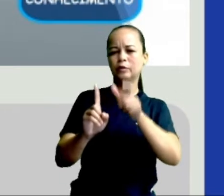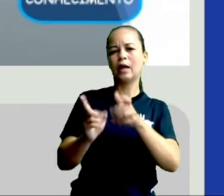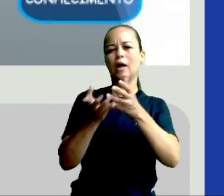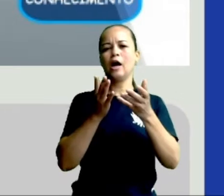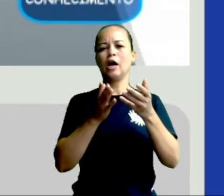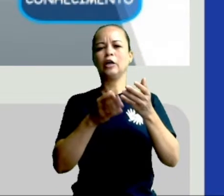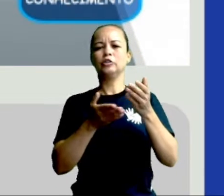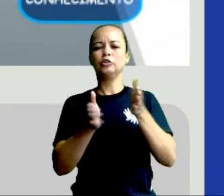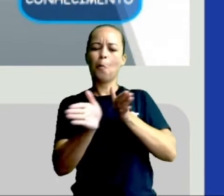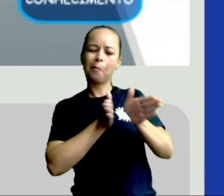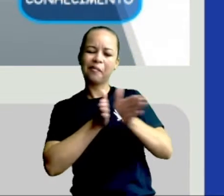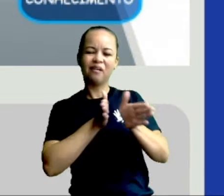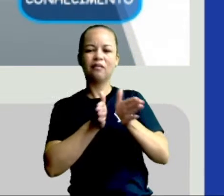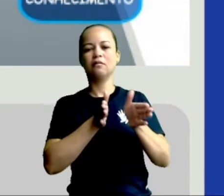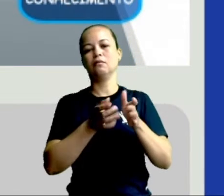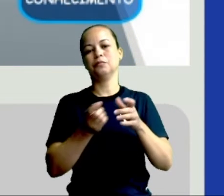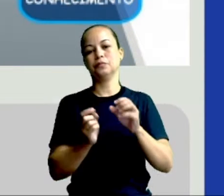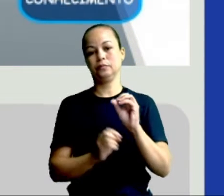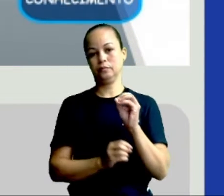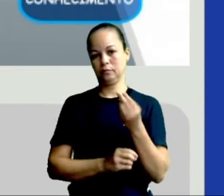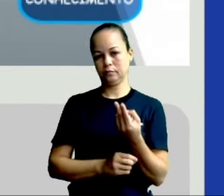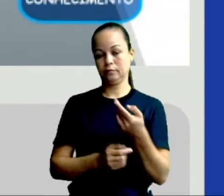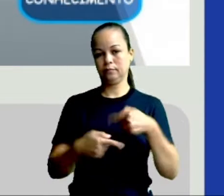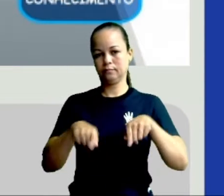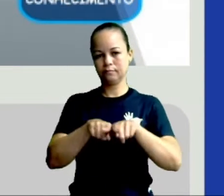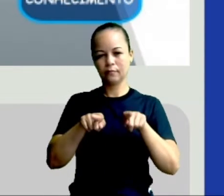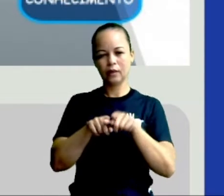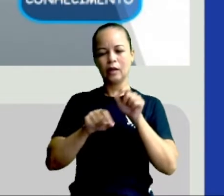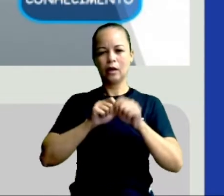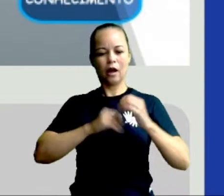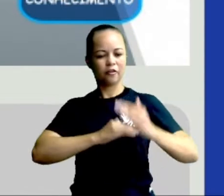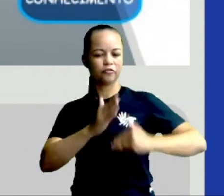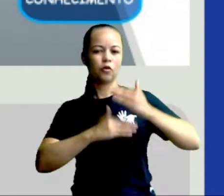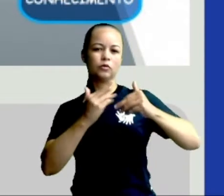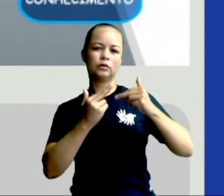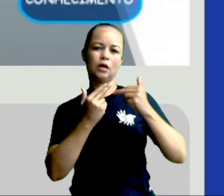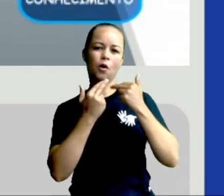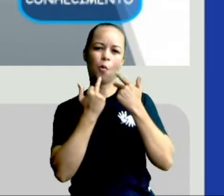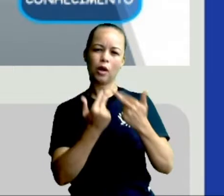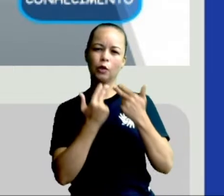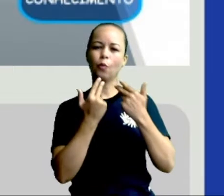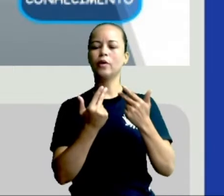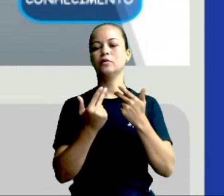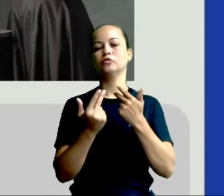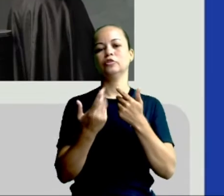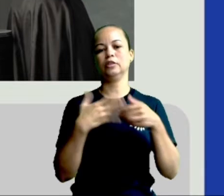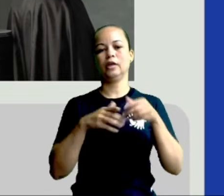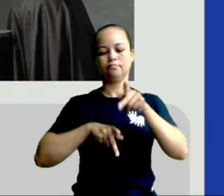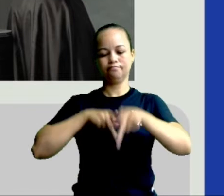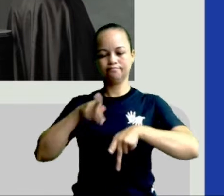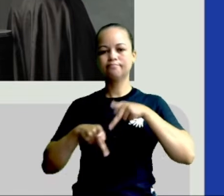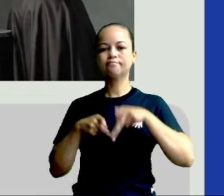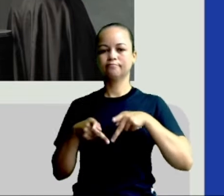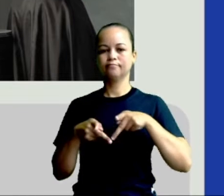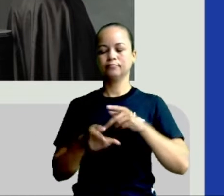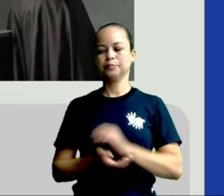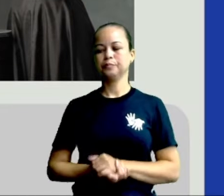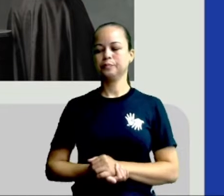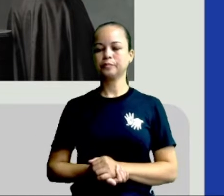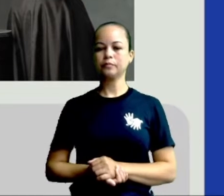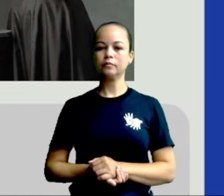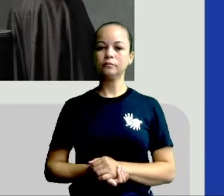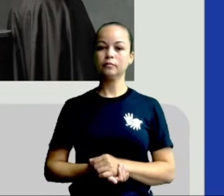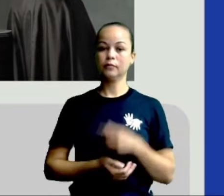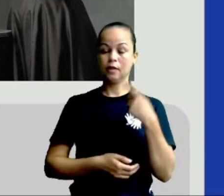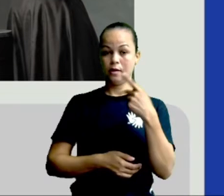período ou até mesmo a evolução linguística de um povo.